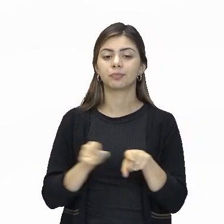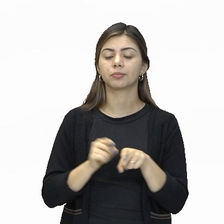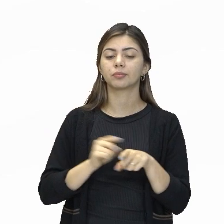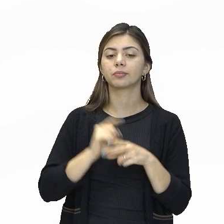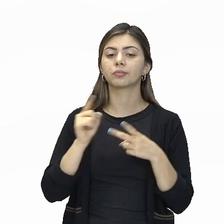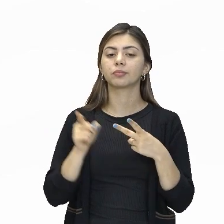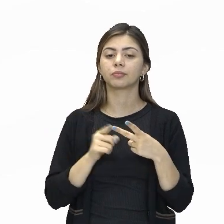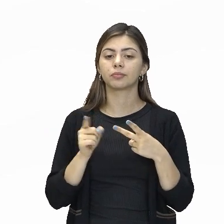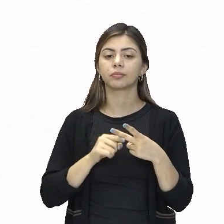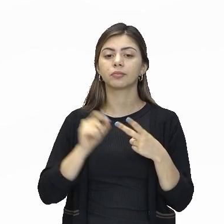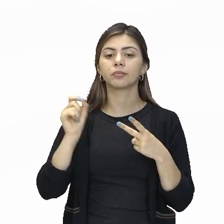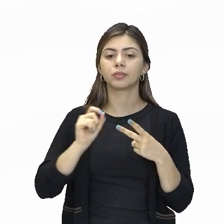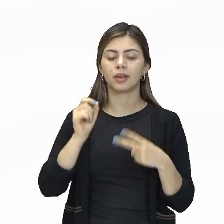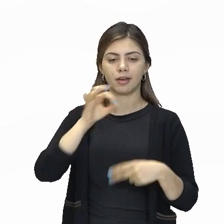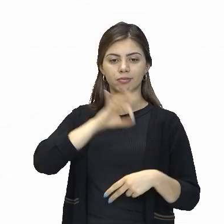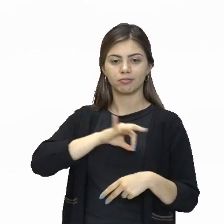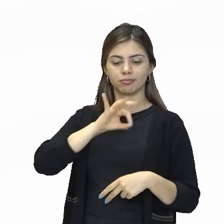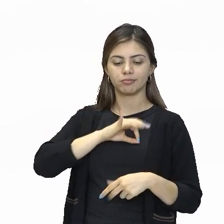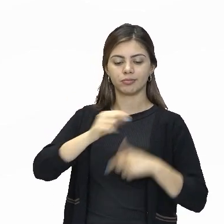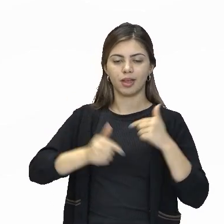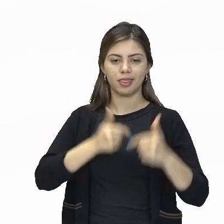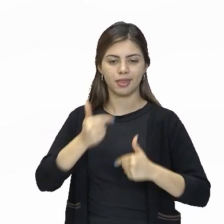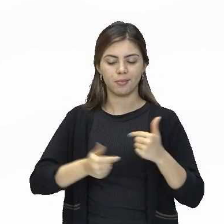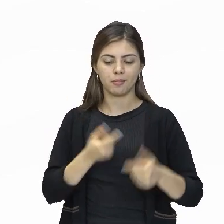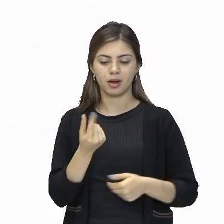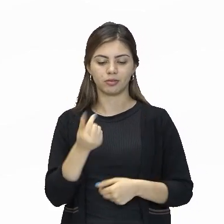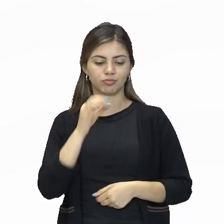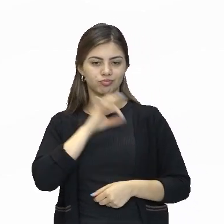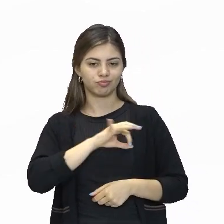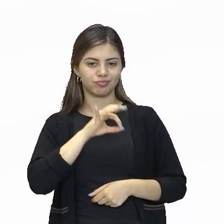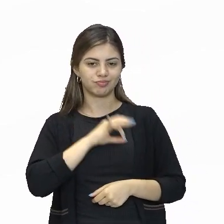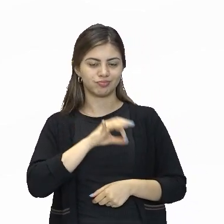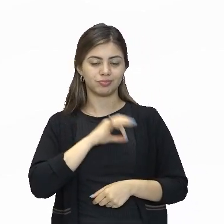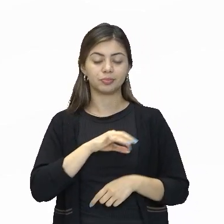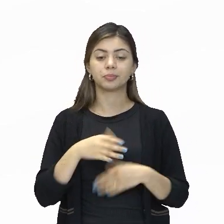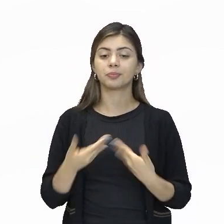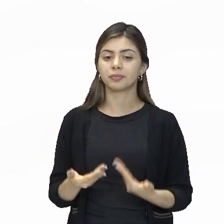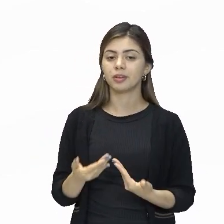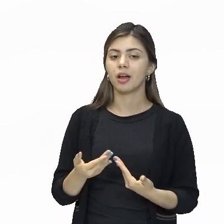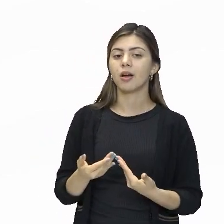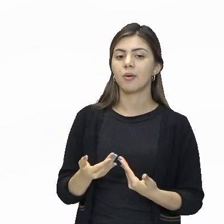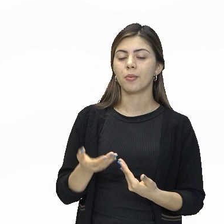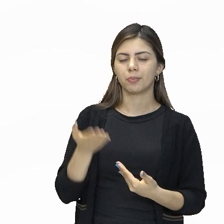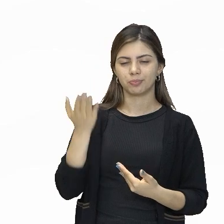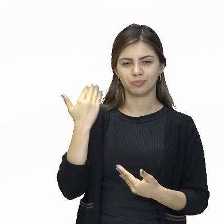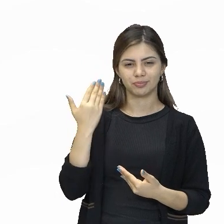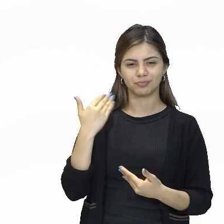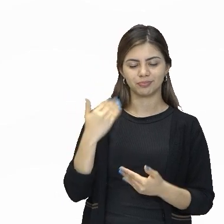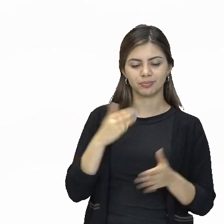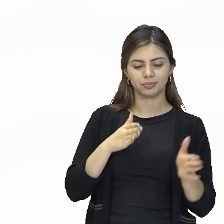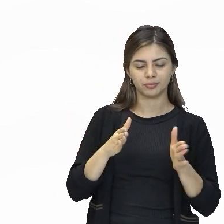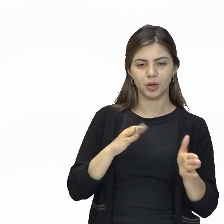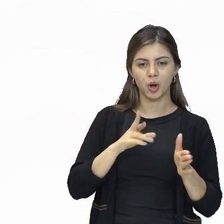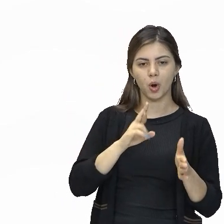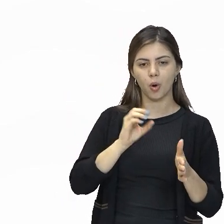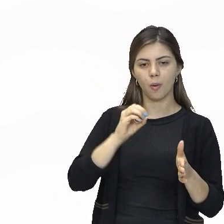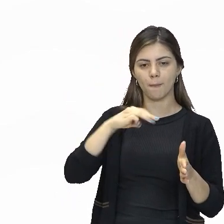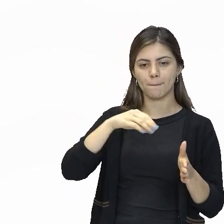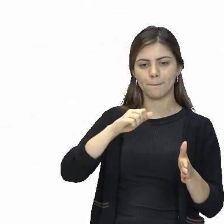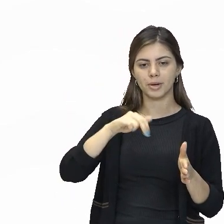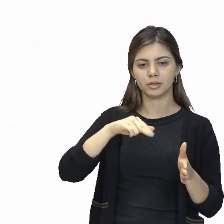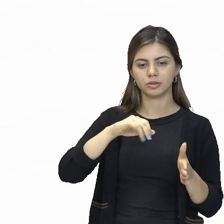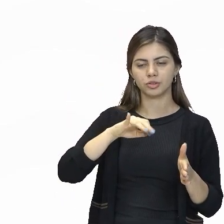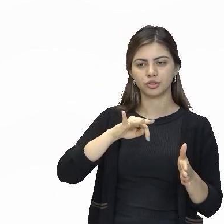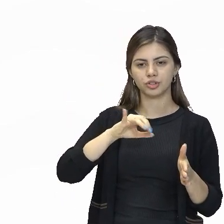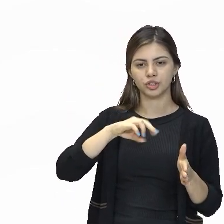quê? Implementação do trabalho assalariado, porque lá no romantismo chegou ali naquele período